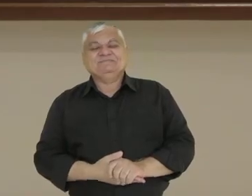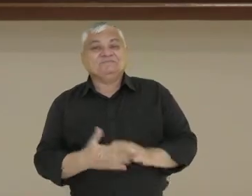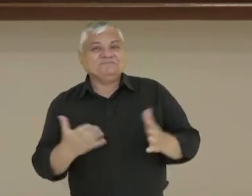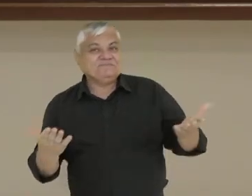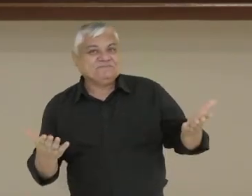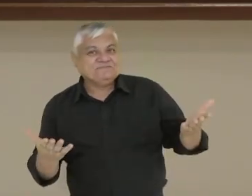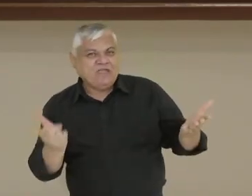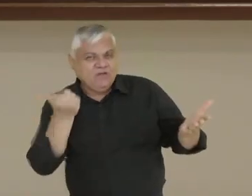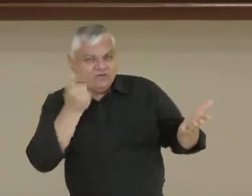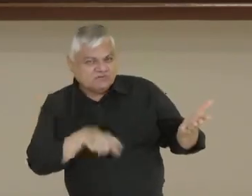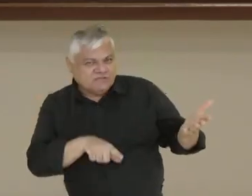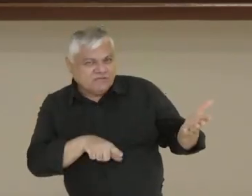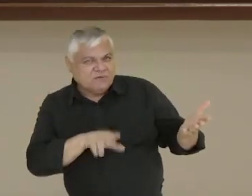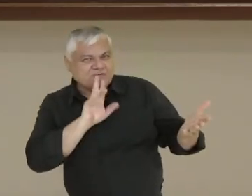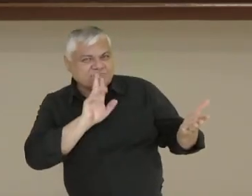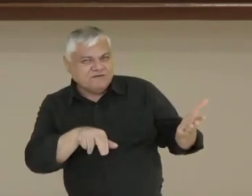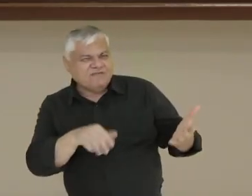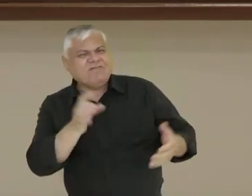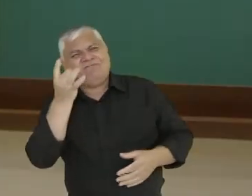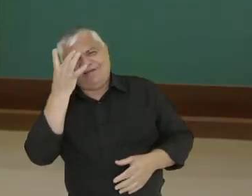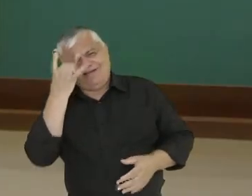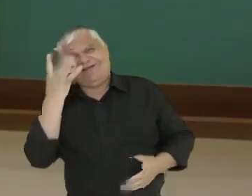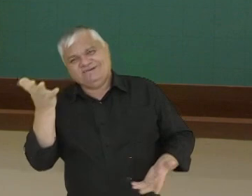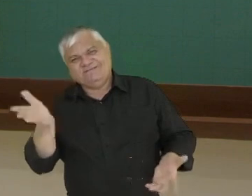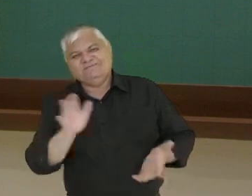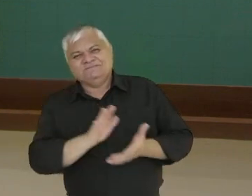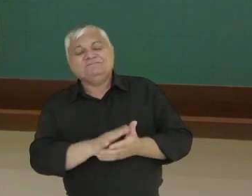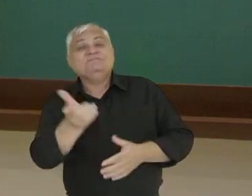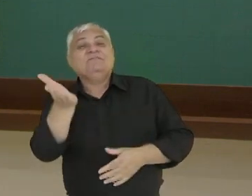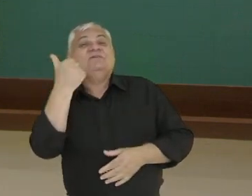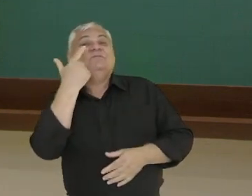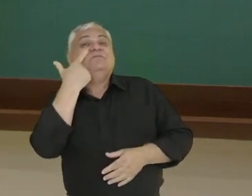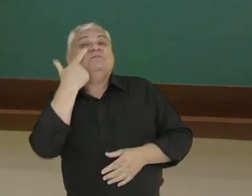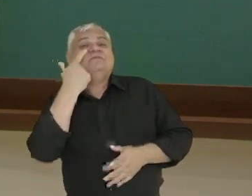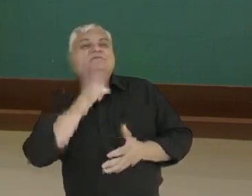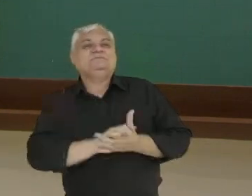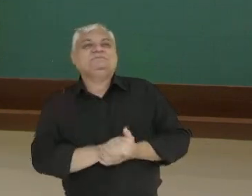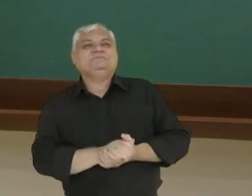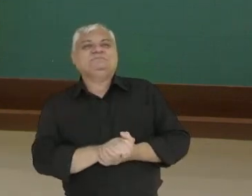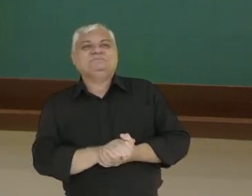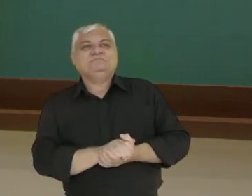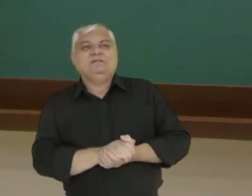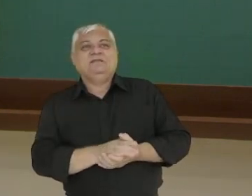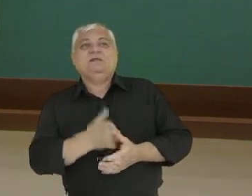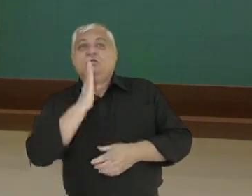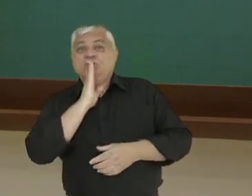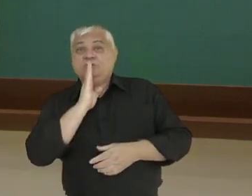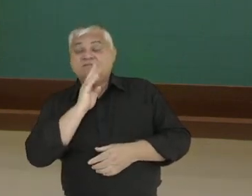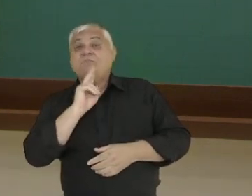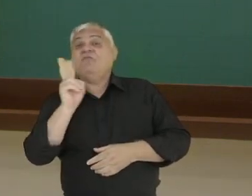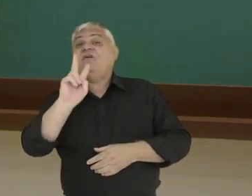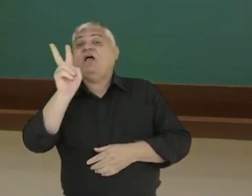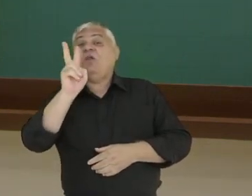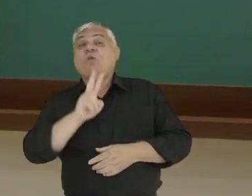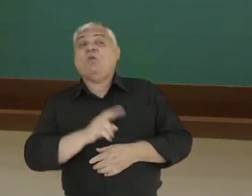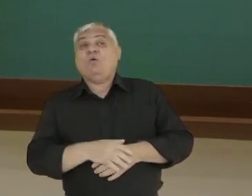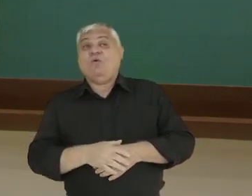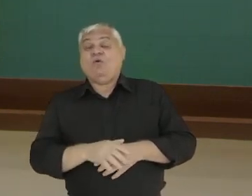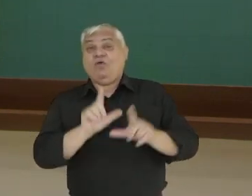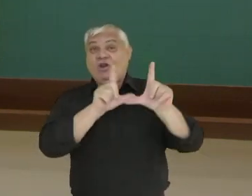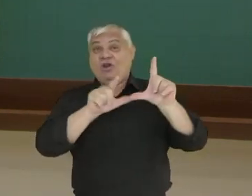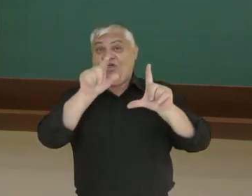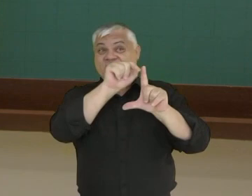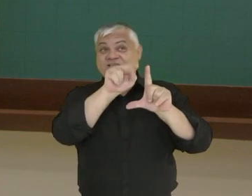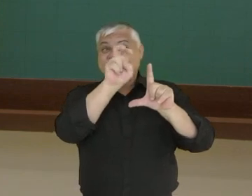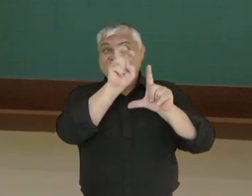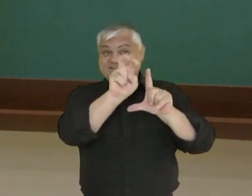E aí, pessoal, resolveram? Tava fácil, né? Então acompanhem aqui comigo. Nós conhecemos o valor do log dA, que é igual a